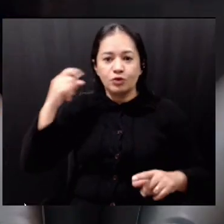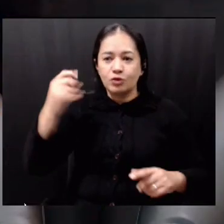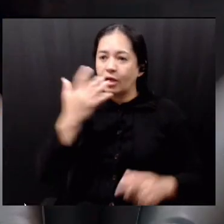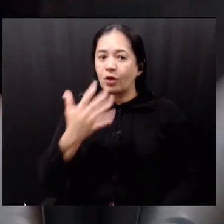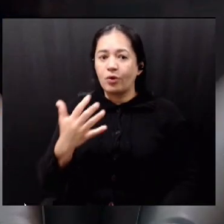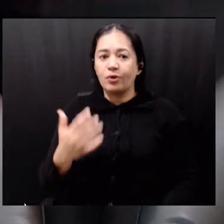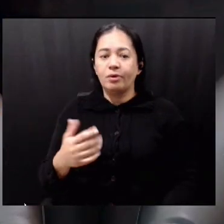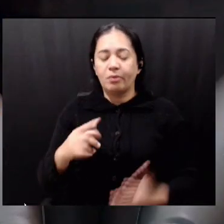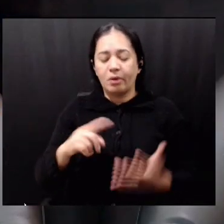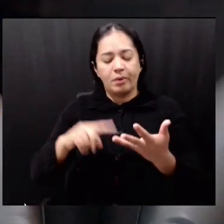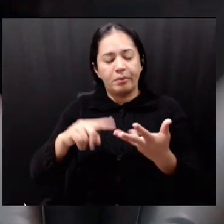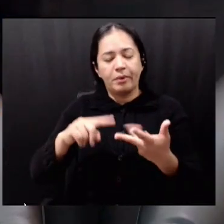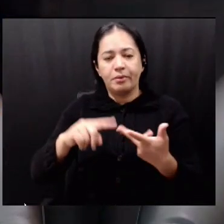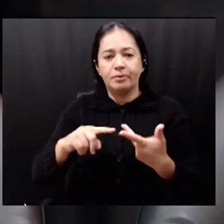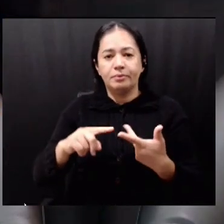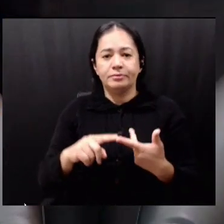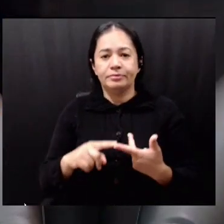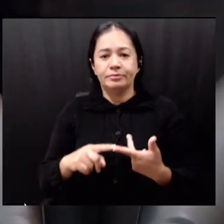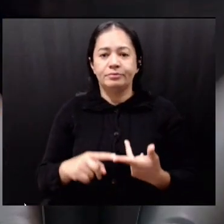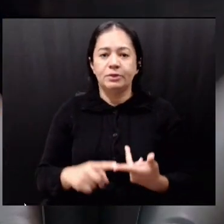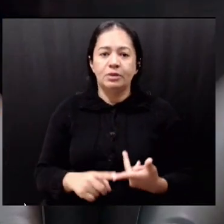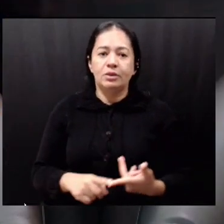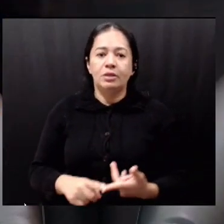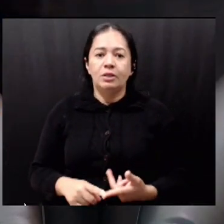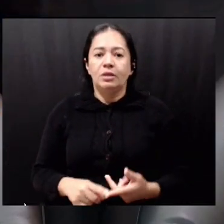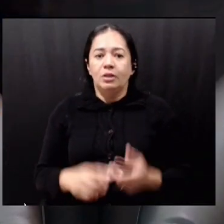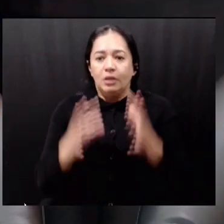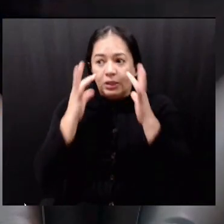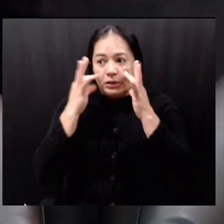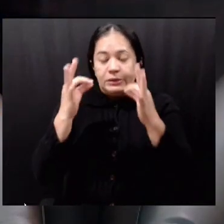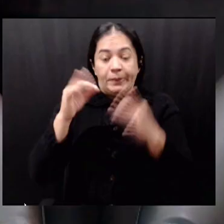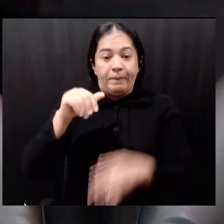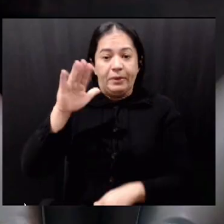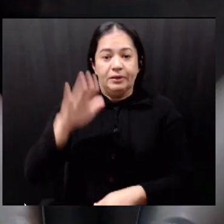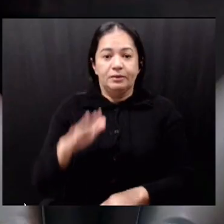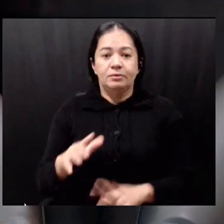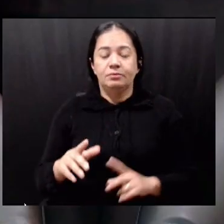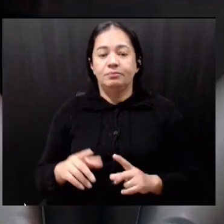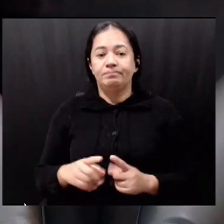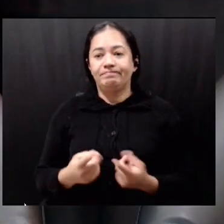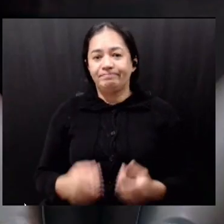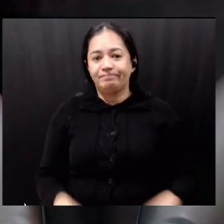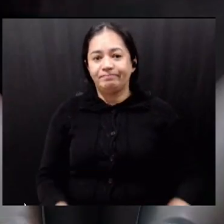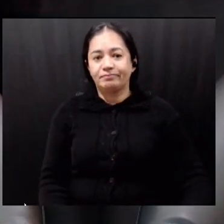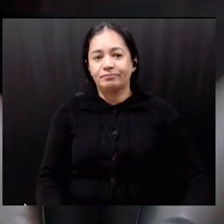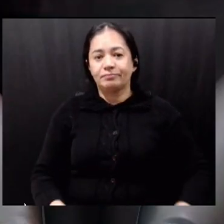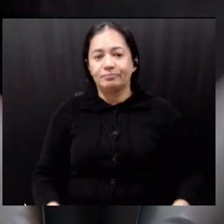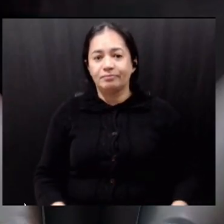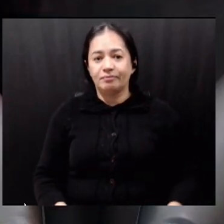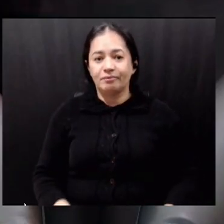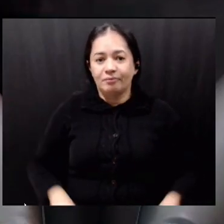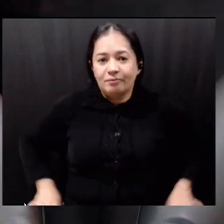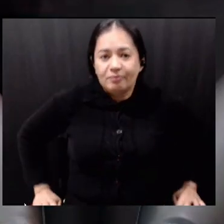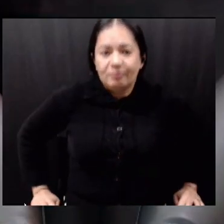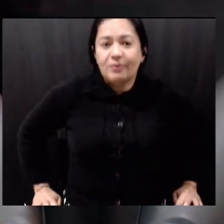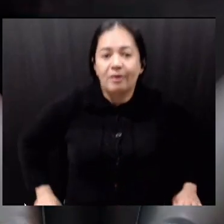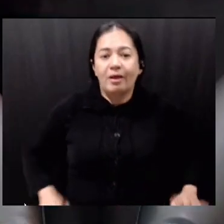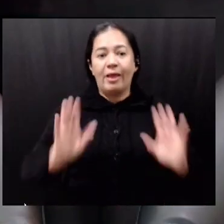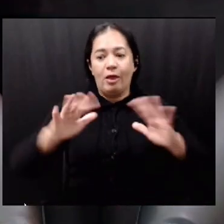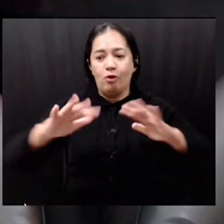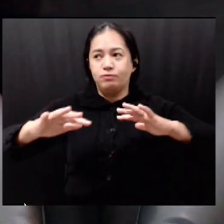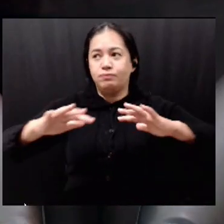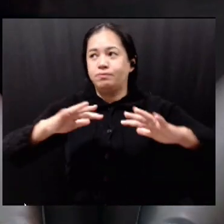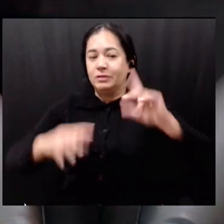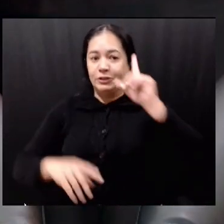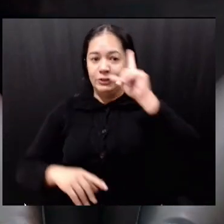mais… prendem mais a nossa atenção. Então, de fato, é um concorrente difícil de se lidar,